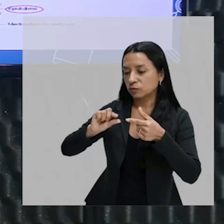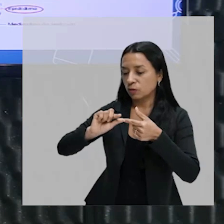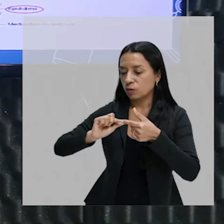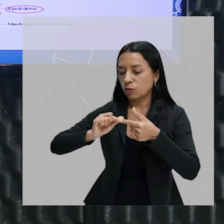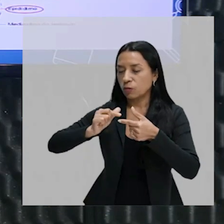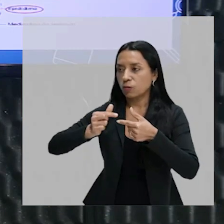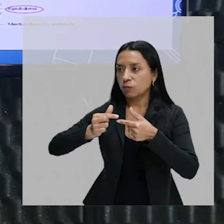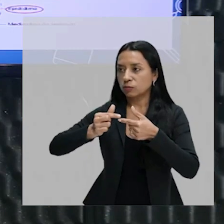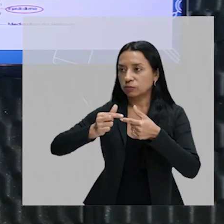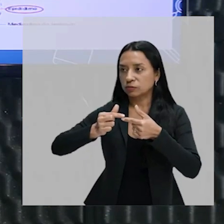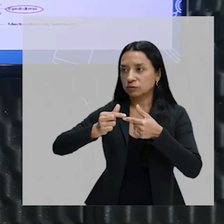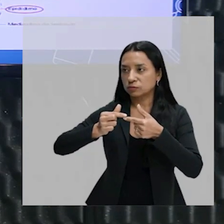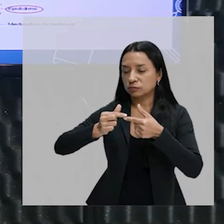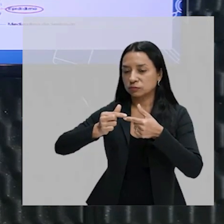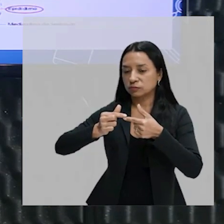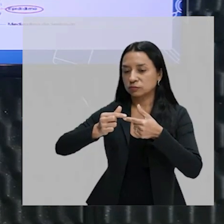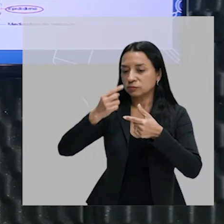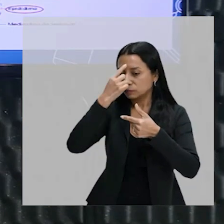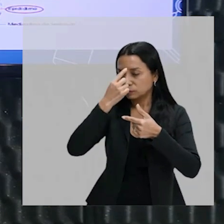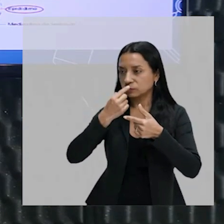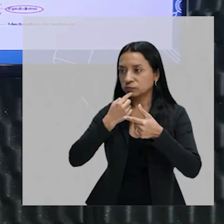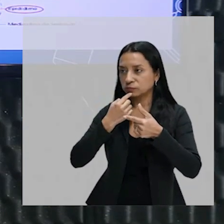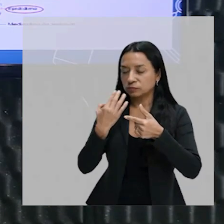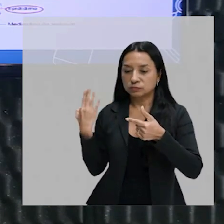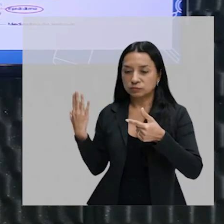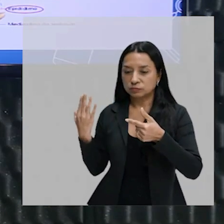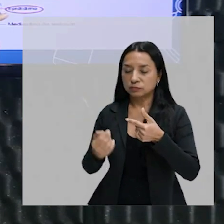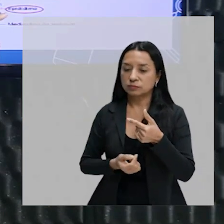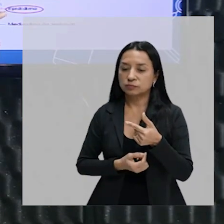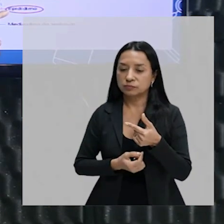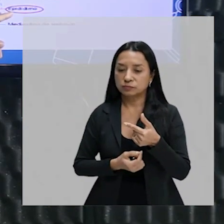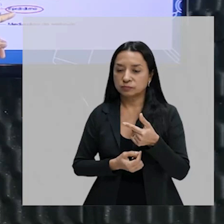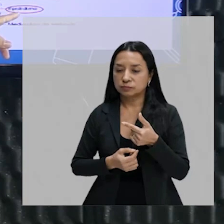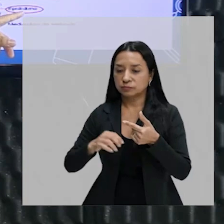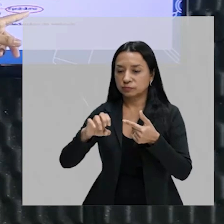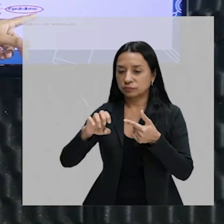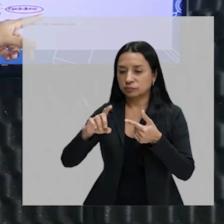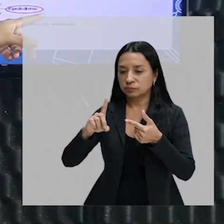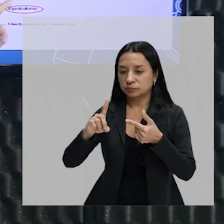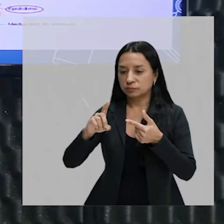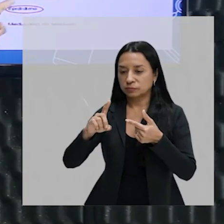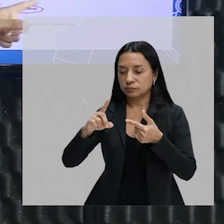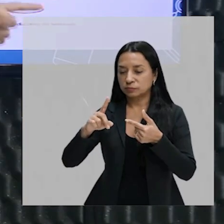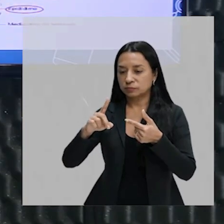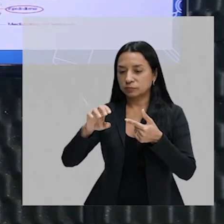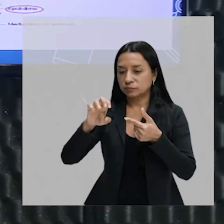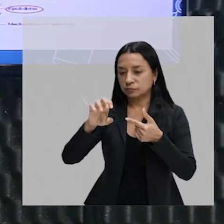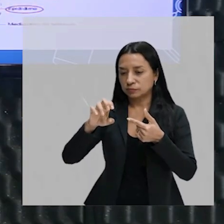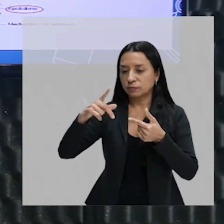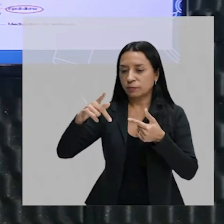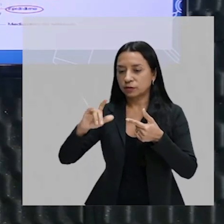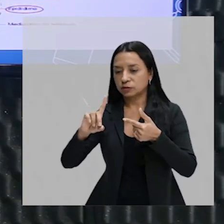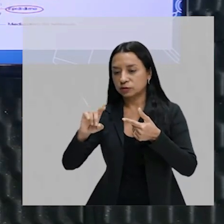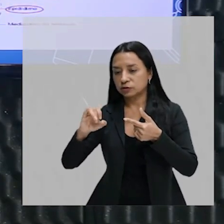uma outra região essa região aqui ó essa região aqui é chamado de epidídimo epidídimo